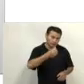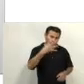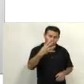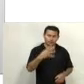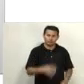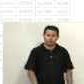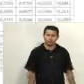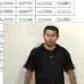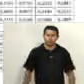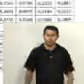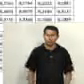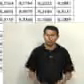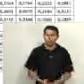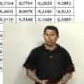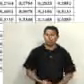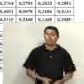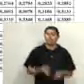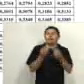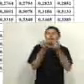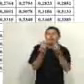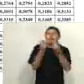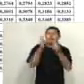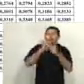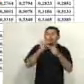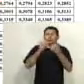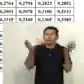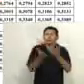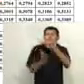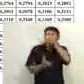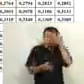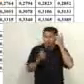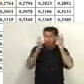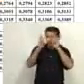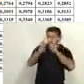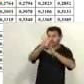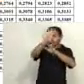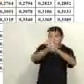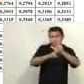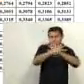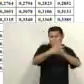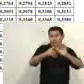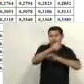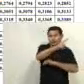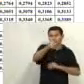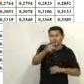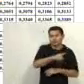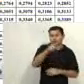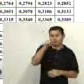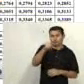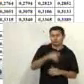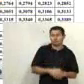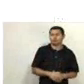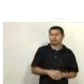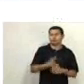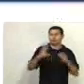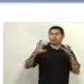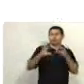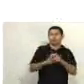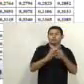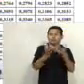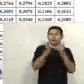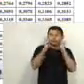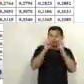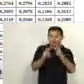0,64. Ótimo. Como que eu faço agora, pessoal? Agora eu estou com a tabela Z aqui de vocês no anexo. Eu queria que